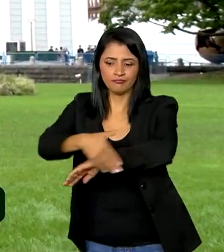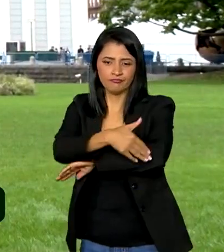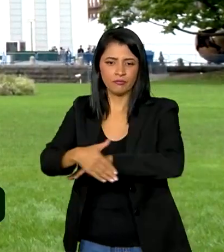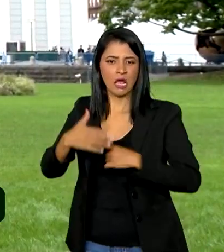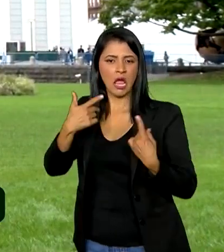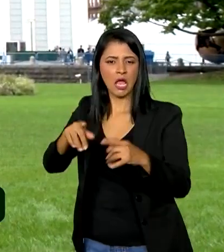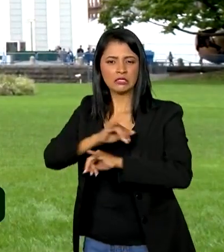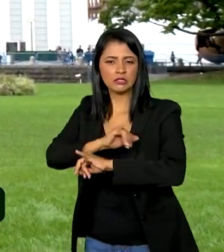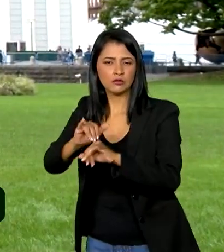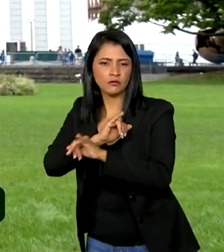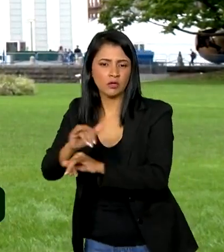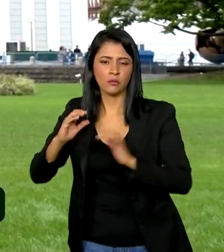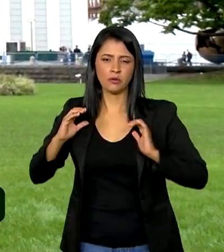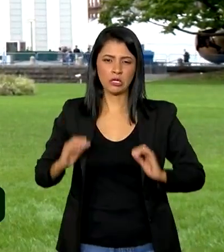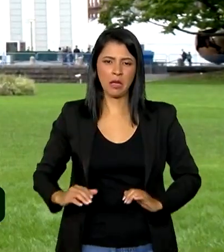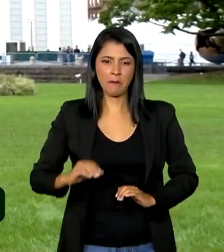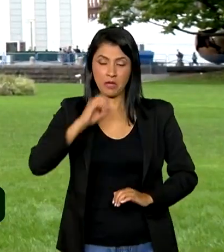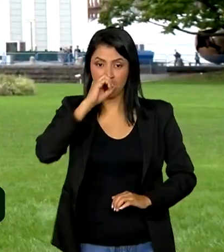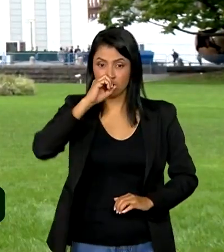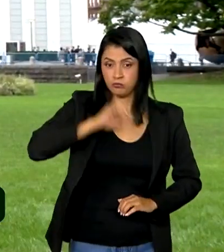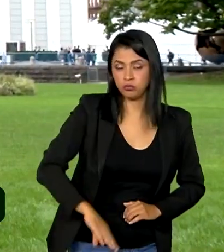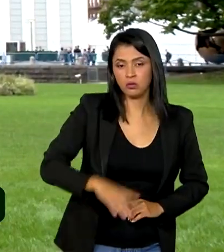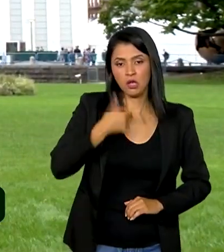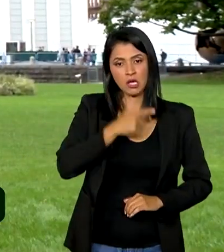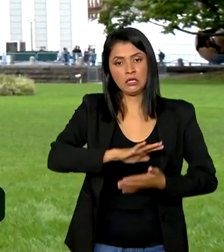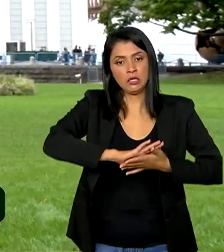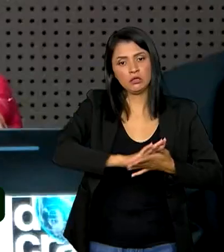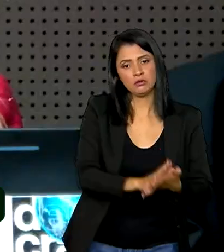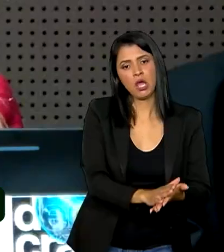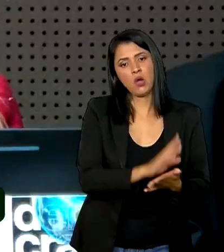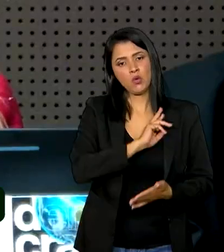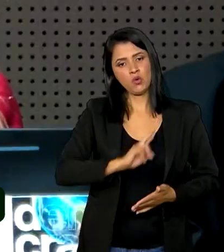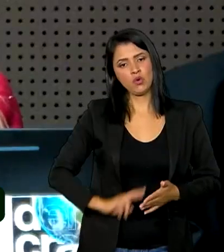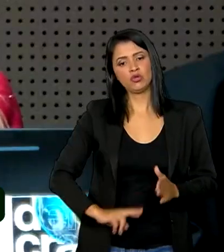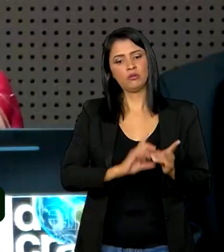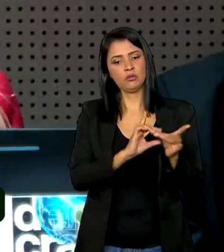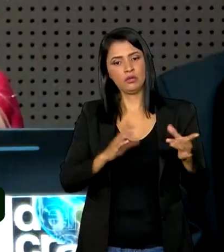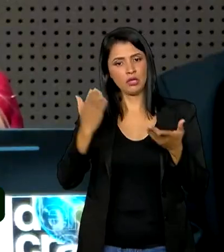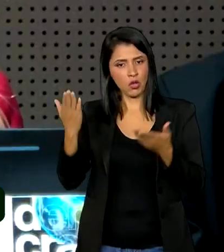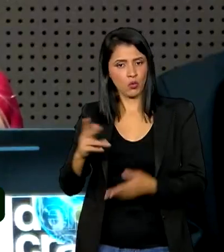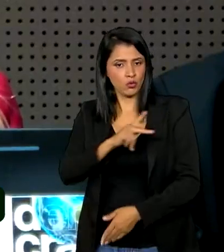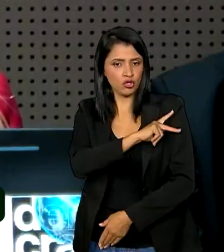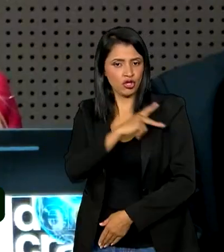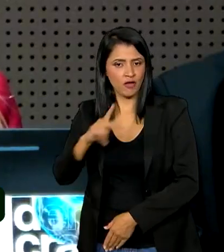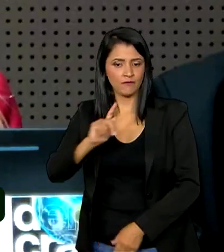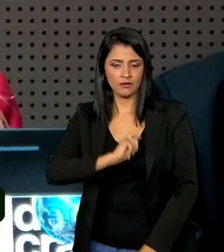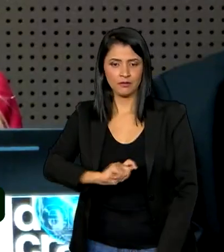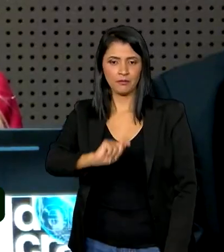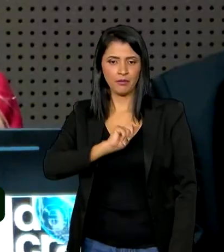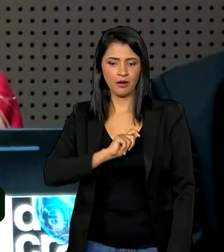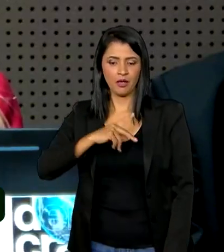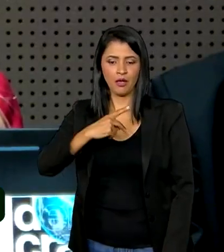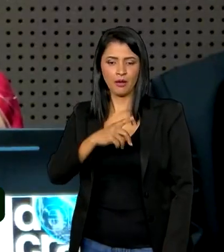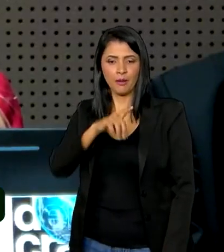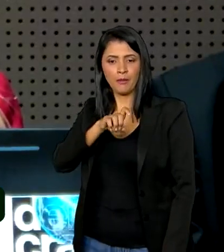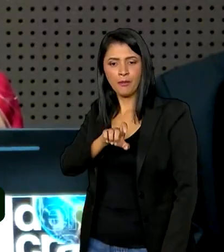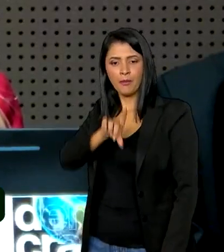para a conquista e efetivação de direitos. Para devolver a esperança a milhões de deserdados